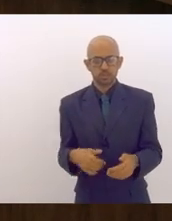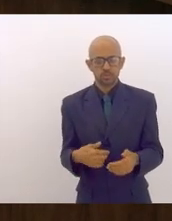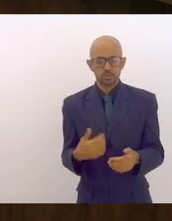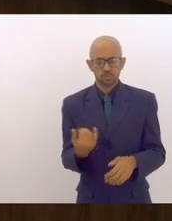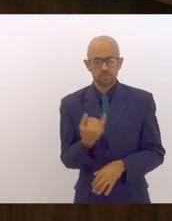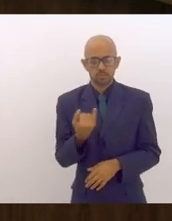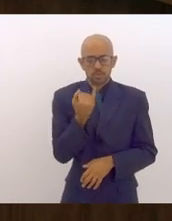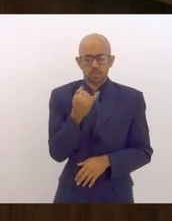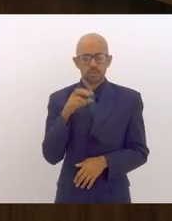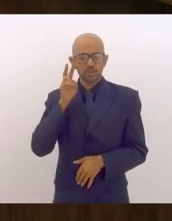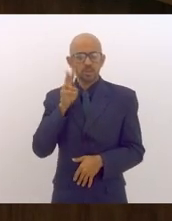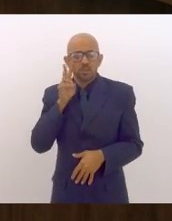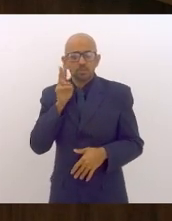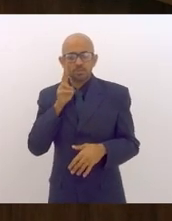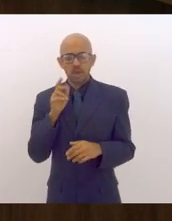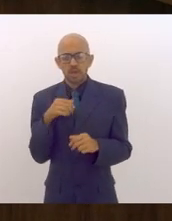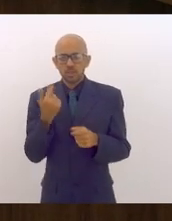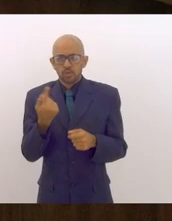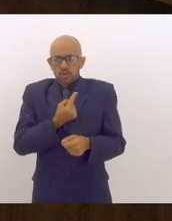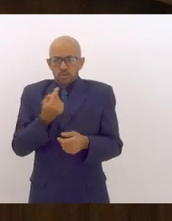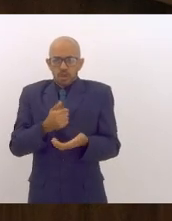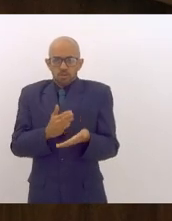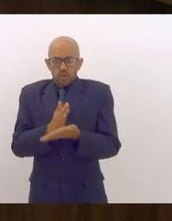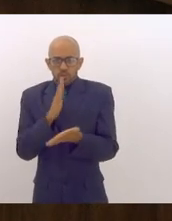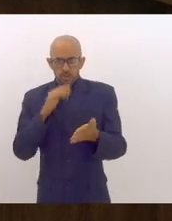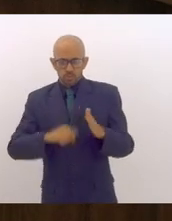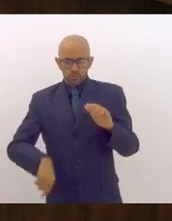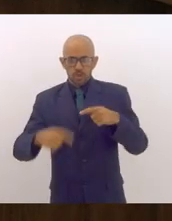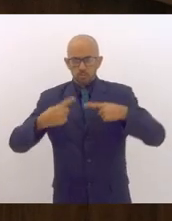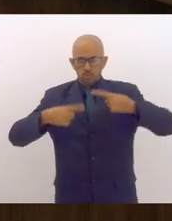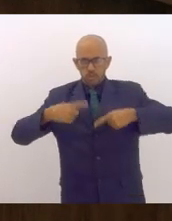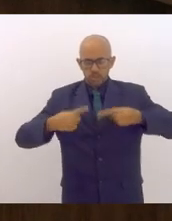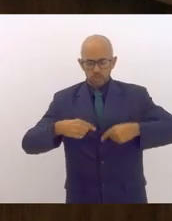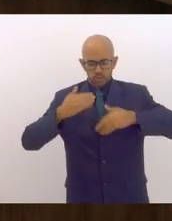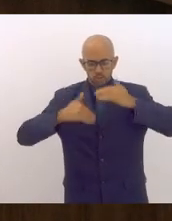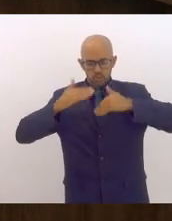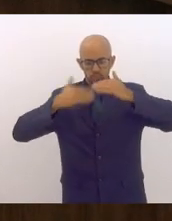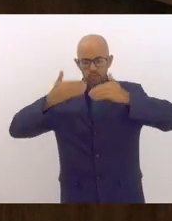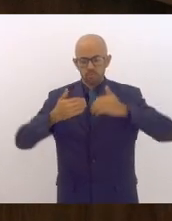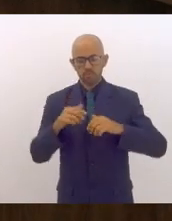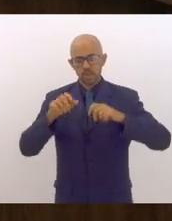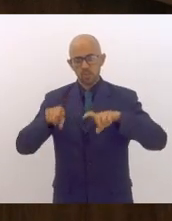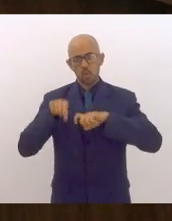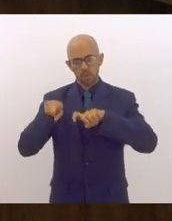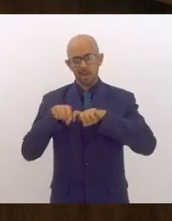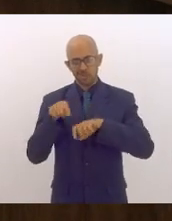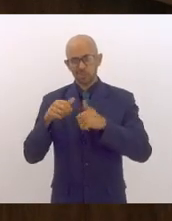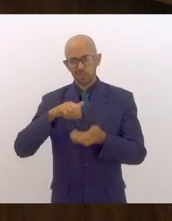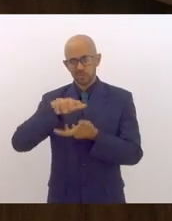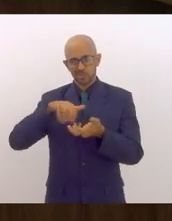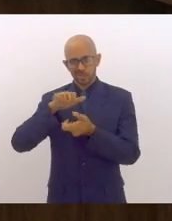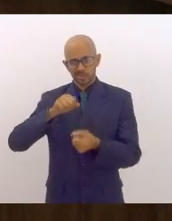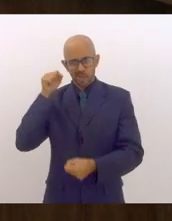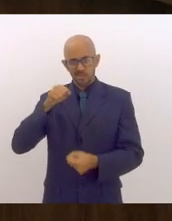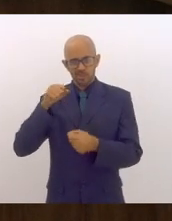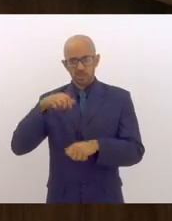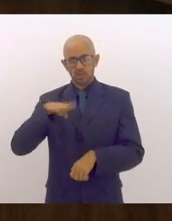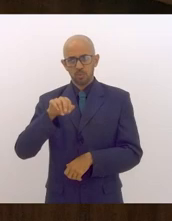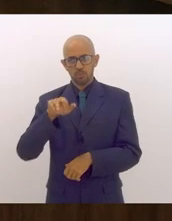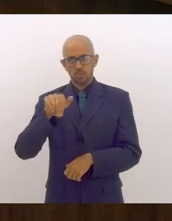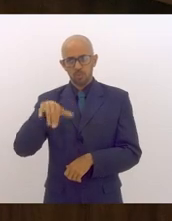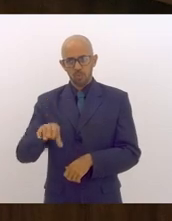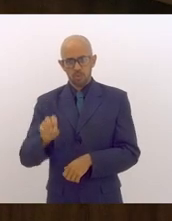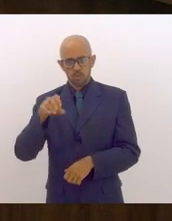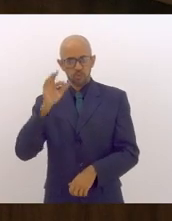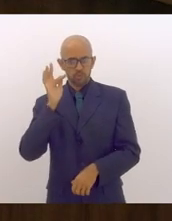lembrar que nós já tínhamos aprovado uma lei que instituiu a Política Estadual do Desenvolvimento Rural Sustentável, a lei do Bruno Dauari, do